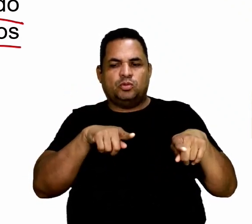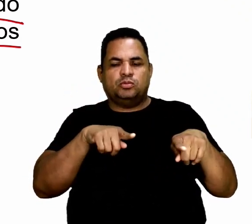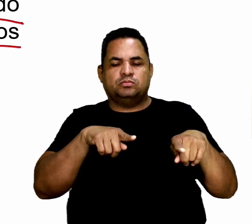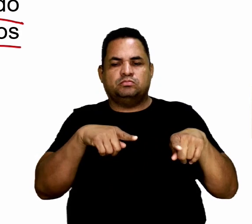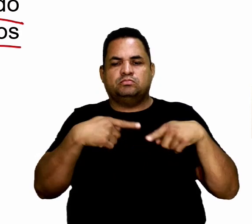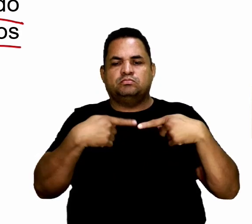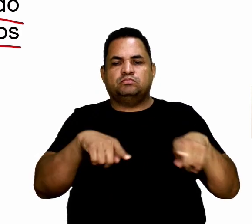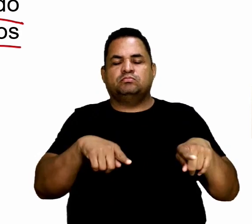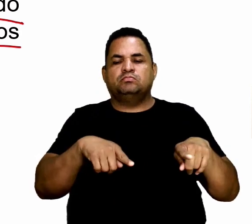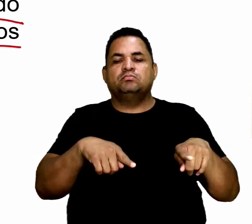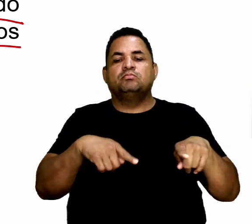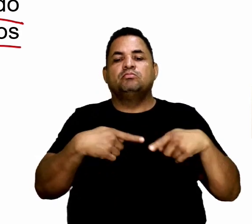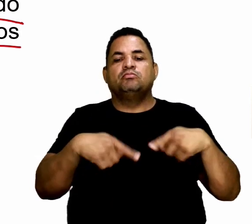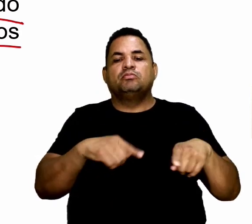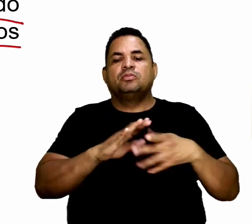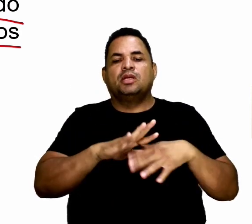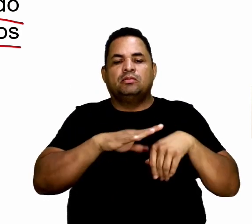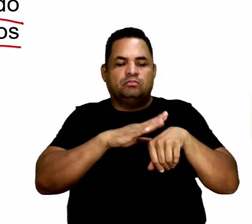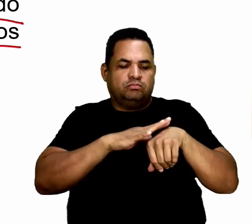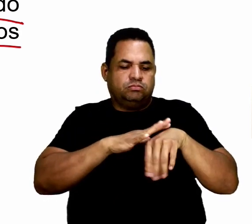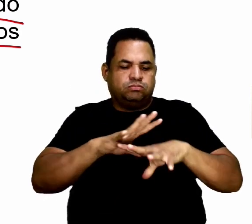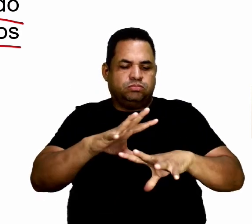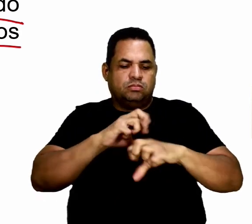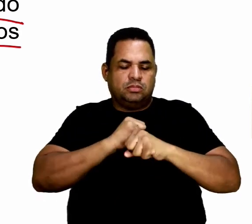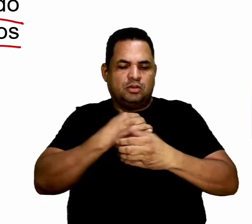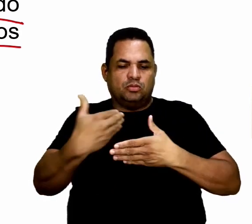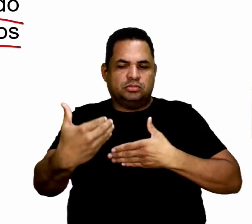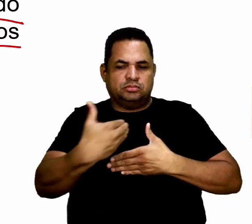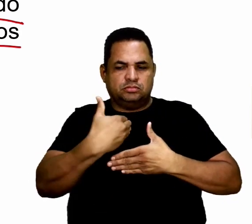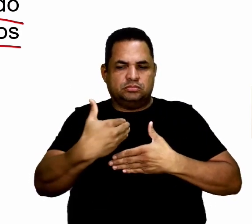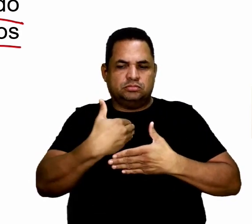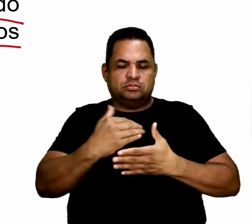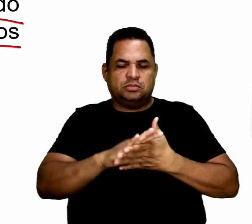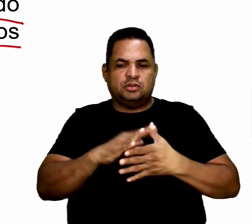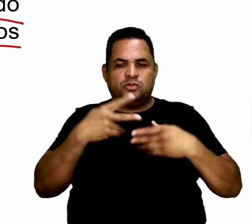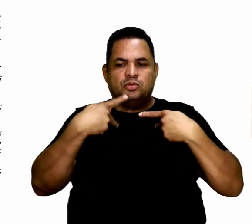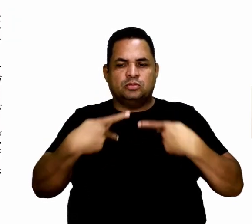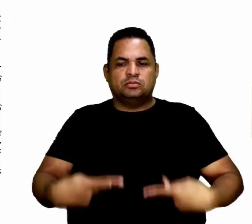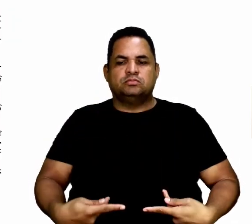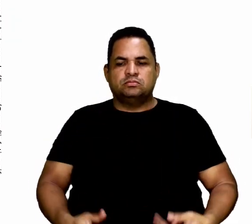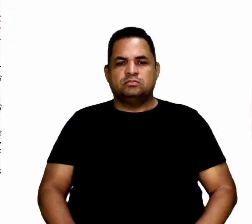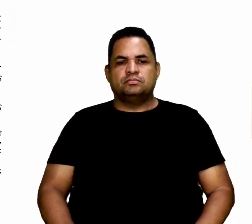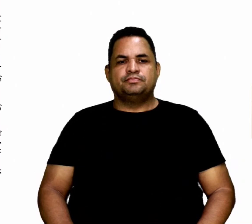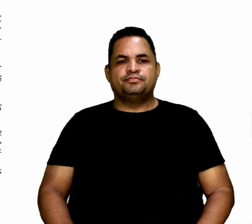a infecção que está tentando entrar ali, né? Que está tentando agir no nosso organismo.